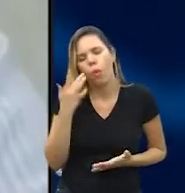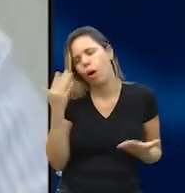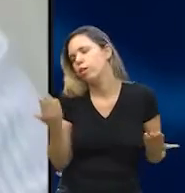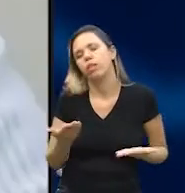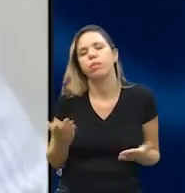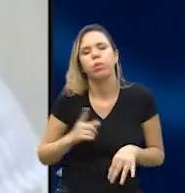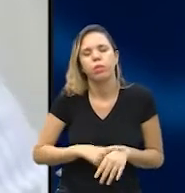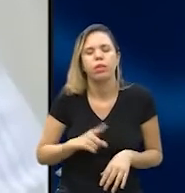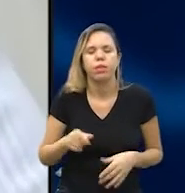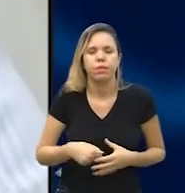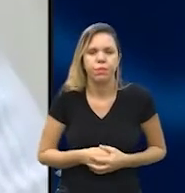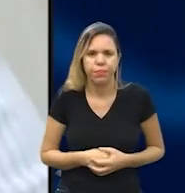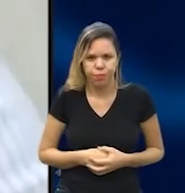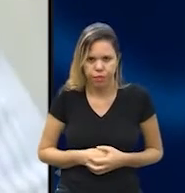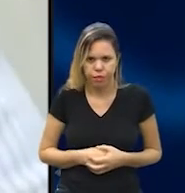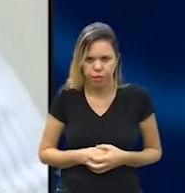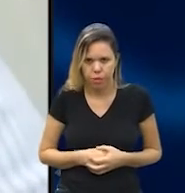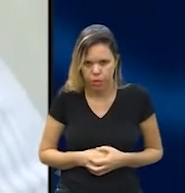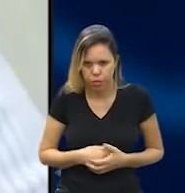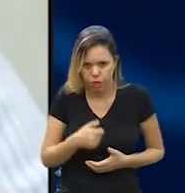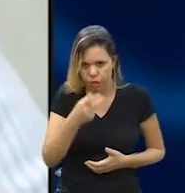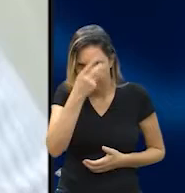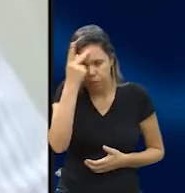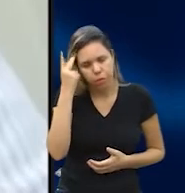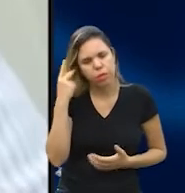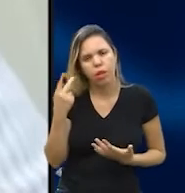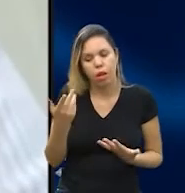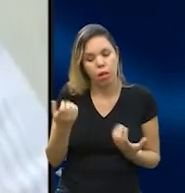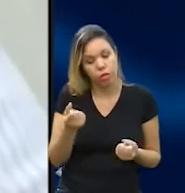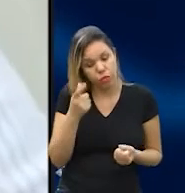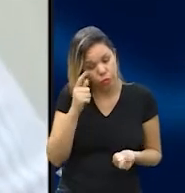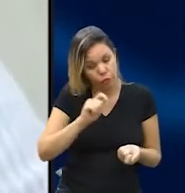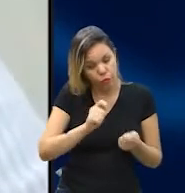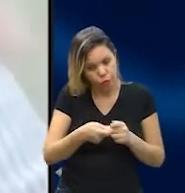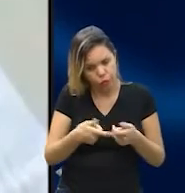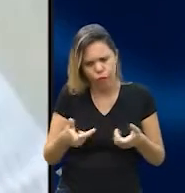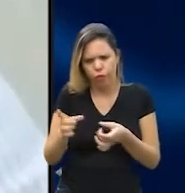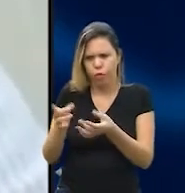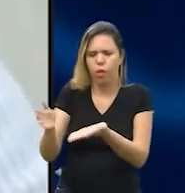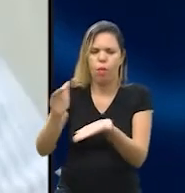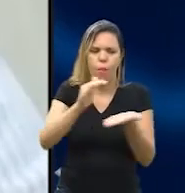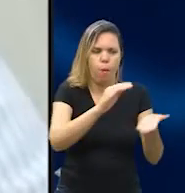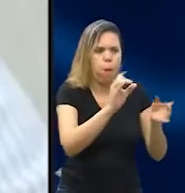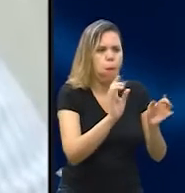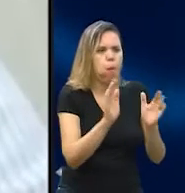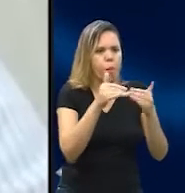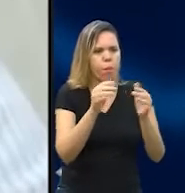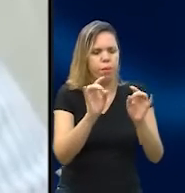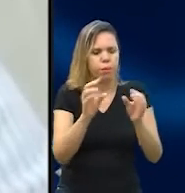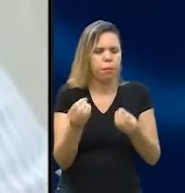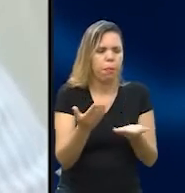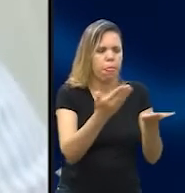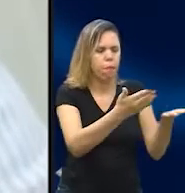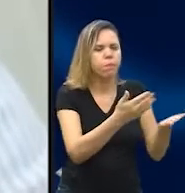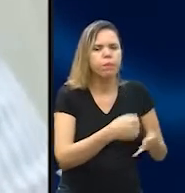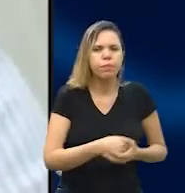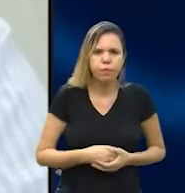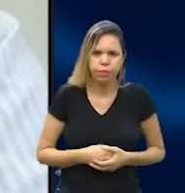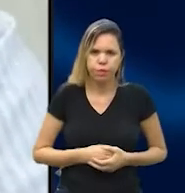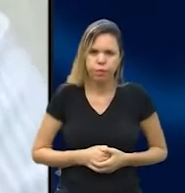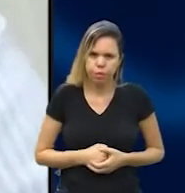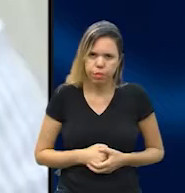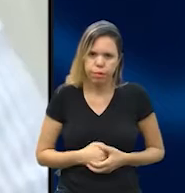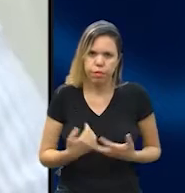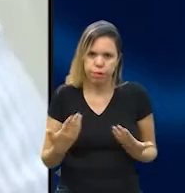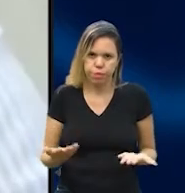eu enxergo que agora o momento é esse. E quando ela enxerga isso, ela fala assim, olha, eu vou fazer um delivery super especial,